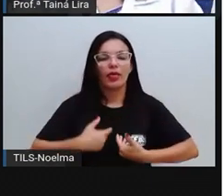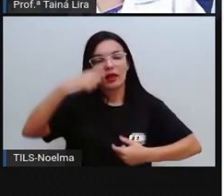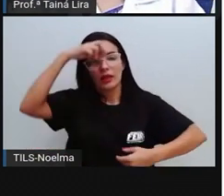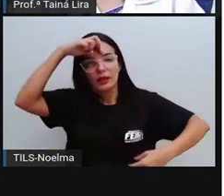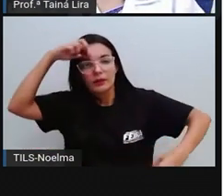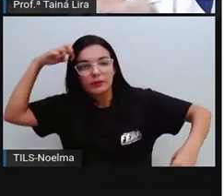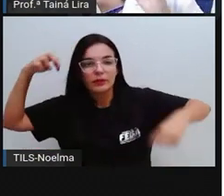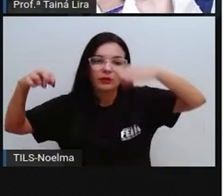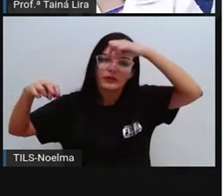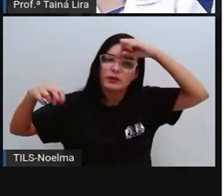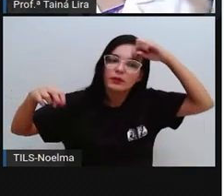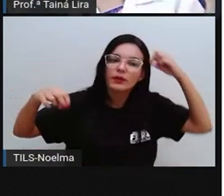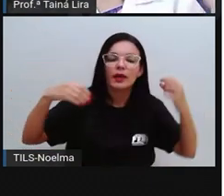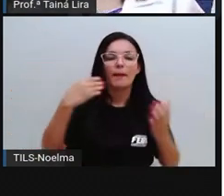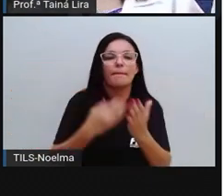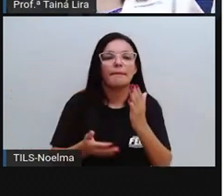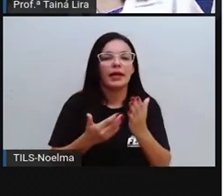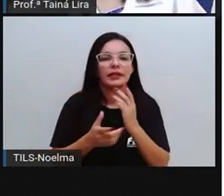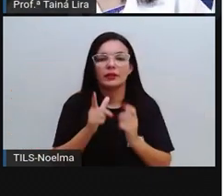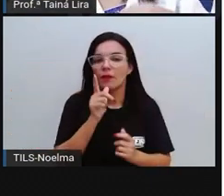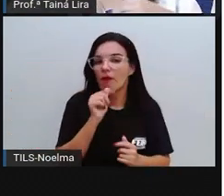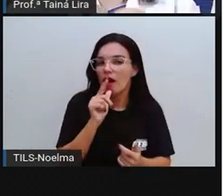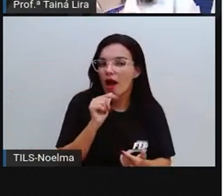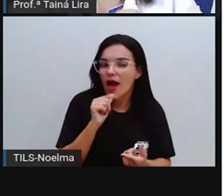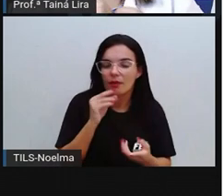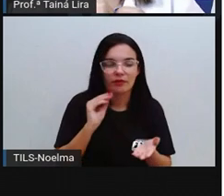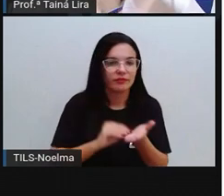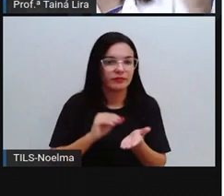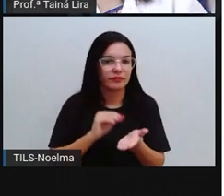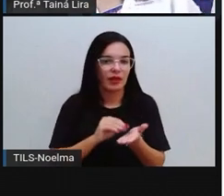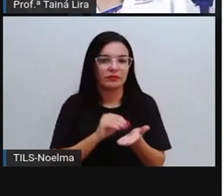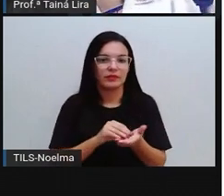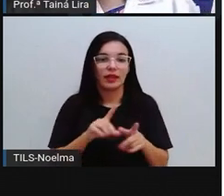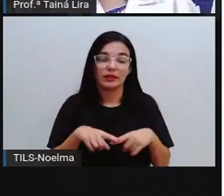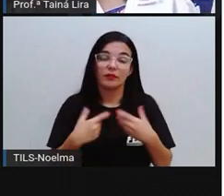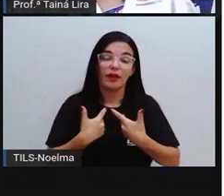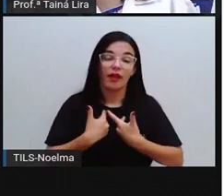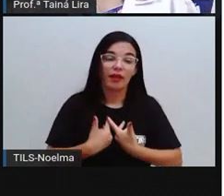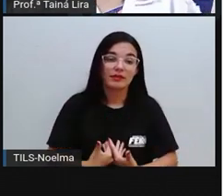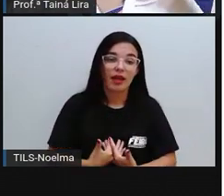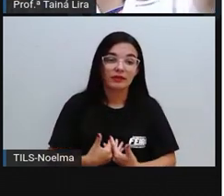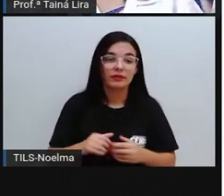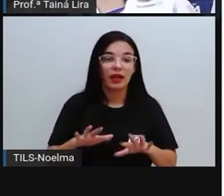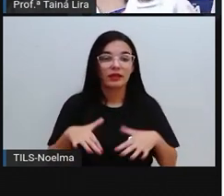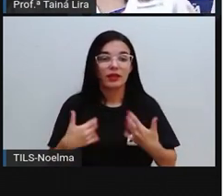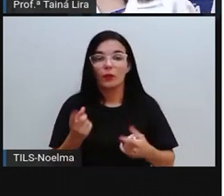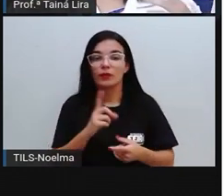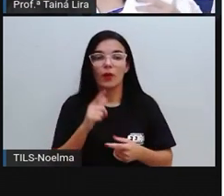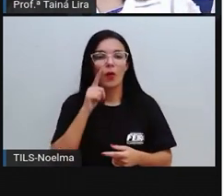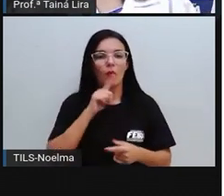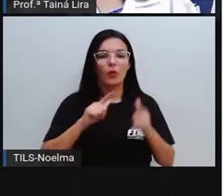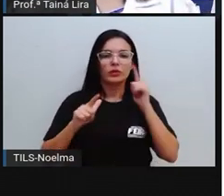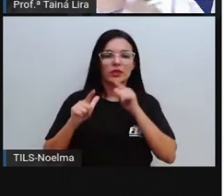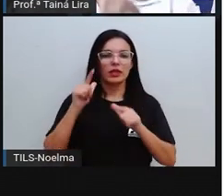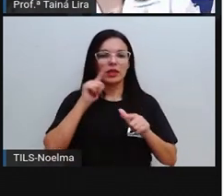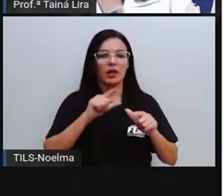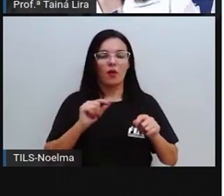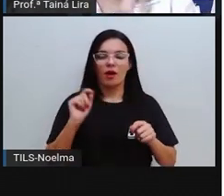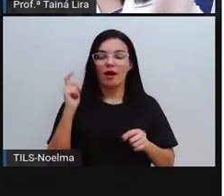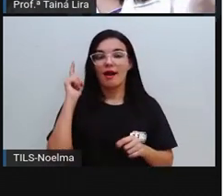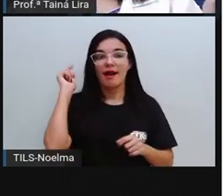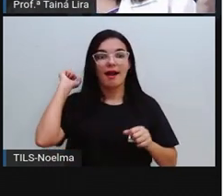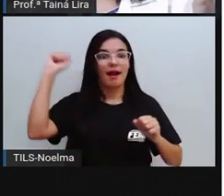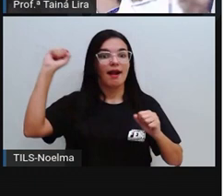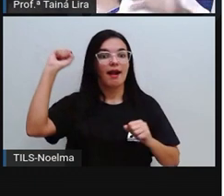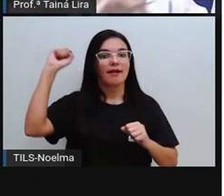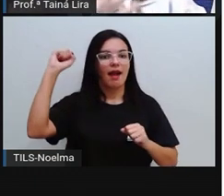muito, né? Dá mais sede e eles ficaram muito cansados, então não conseguiram realmente reagir. Então não foi nem